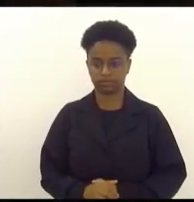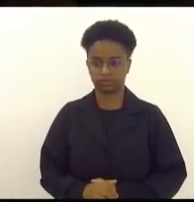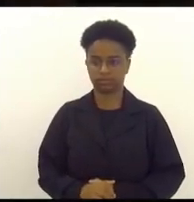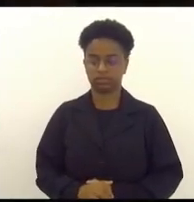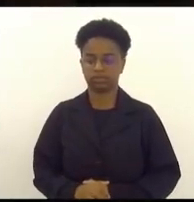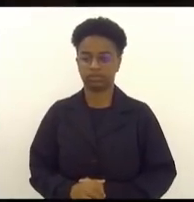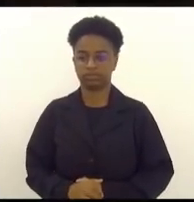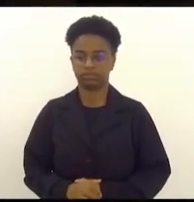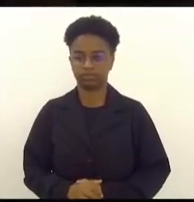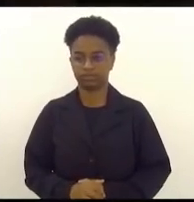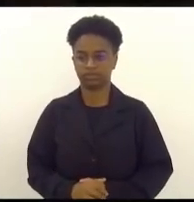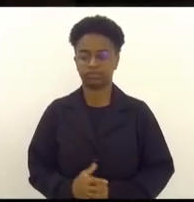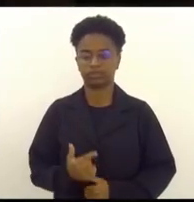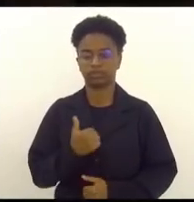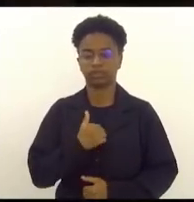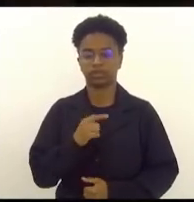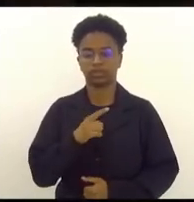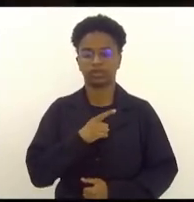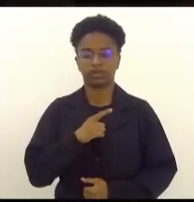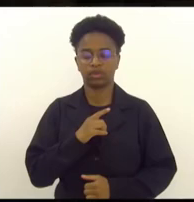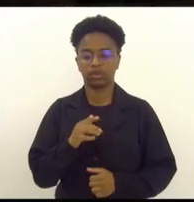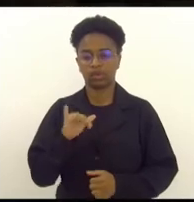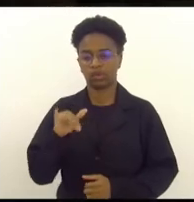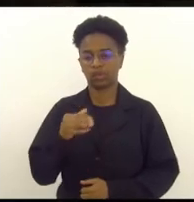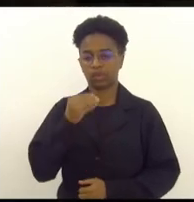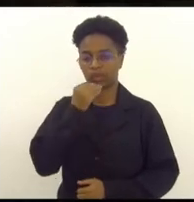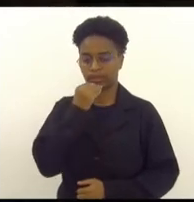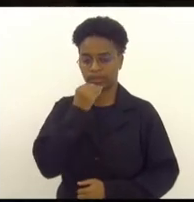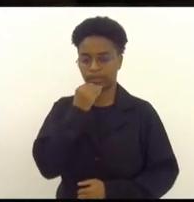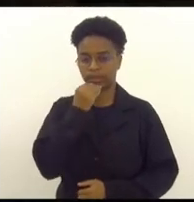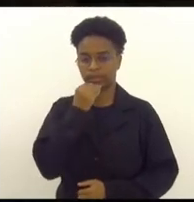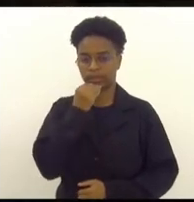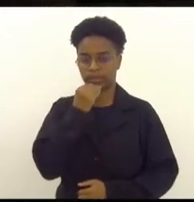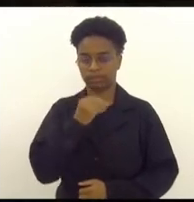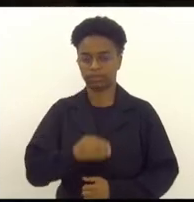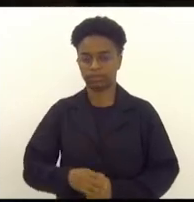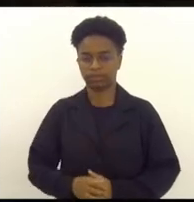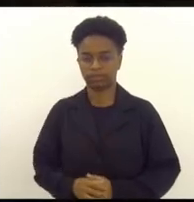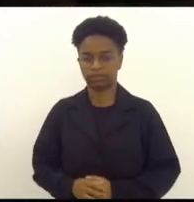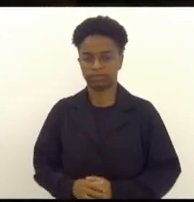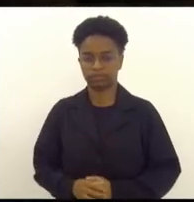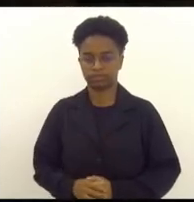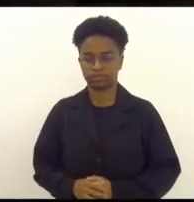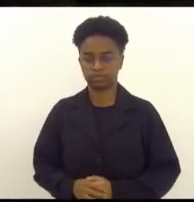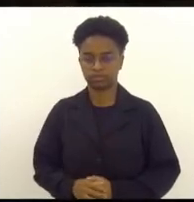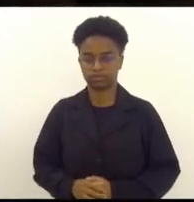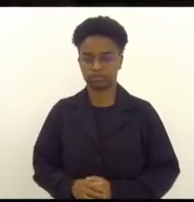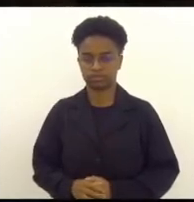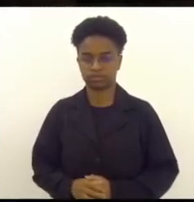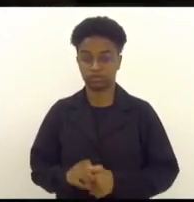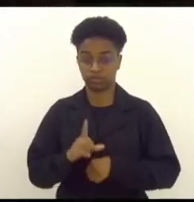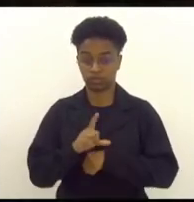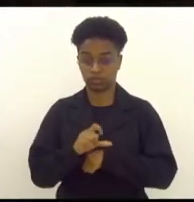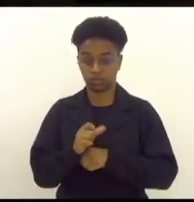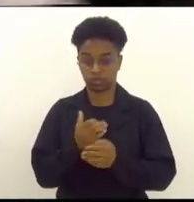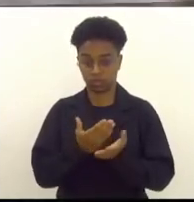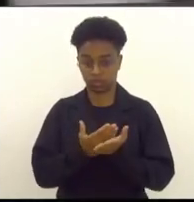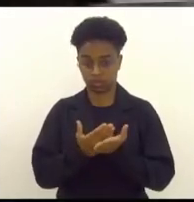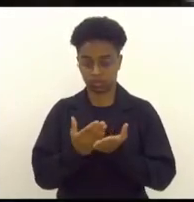tive a oportunidade senhor presidente Valdo Ceasa de no expediente inicial